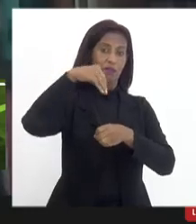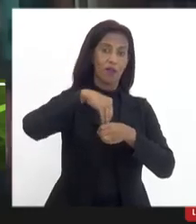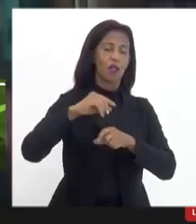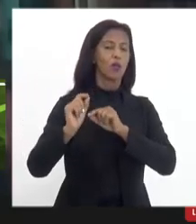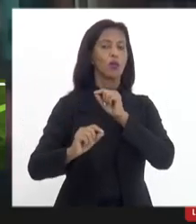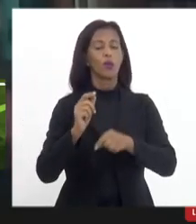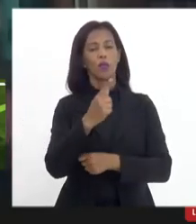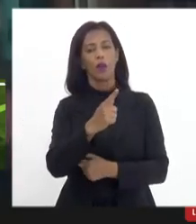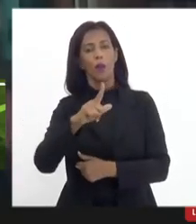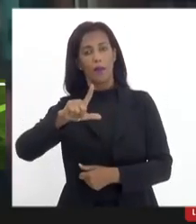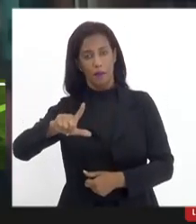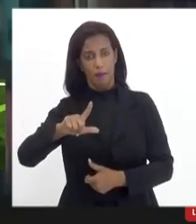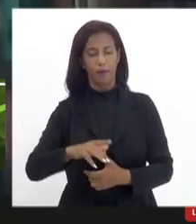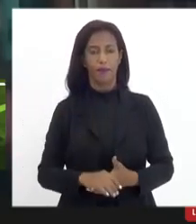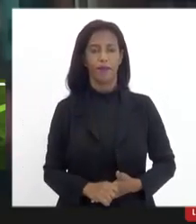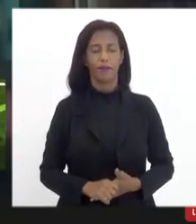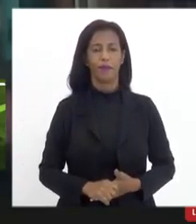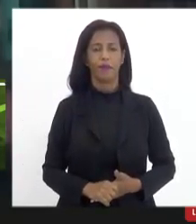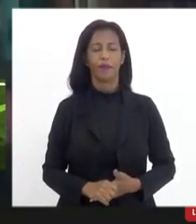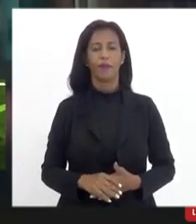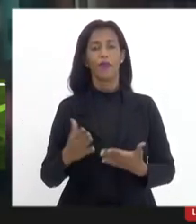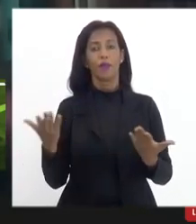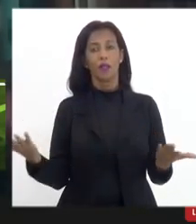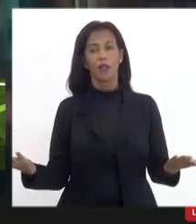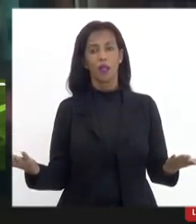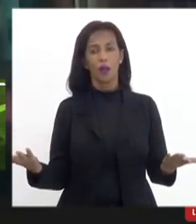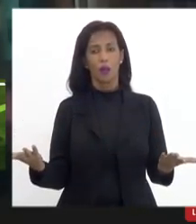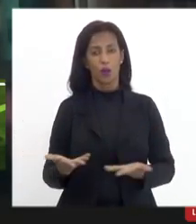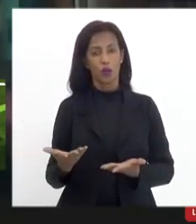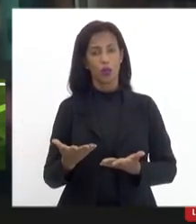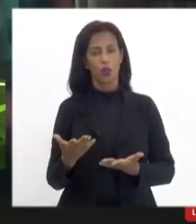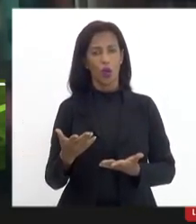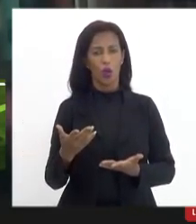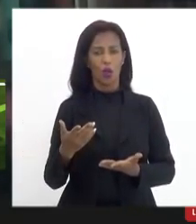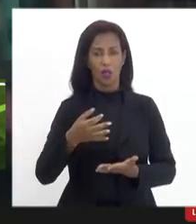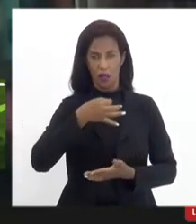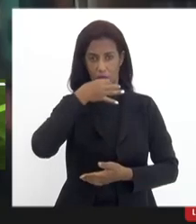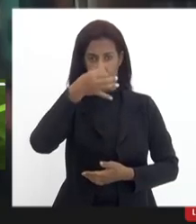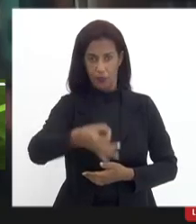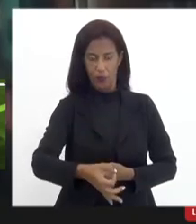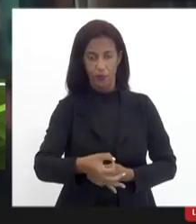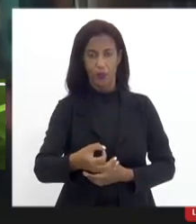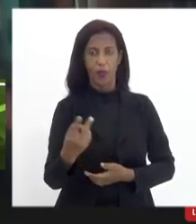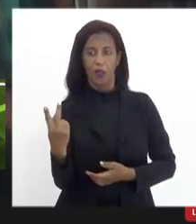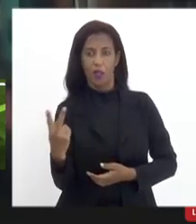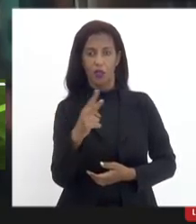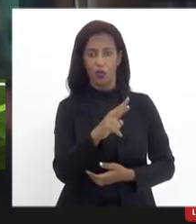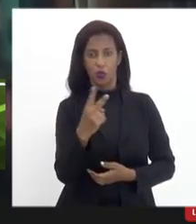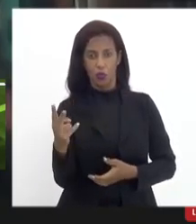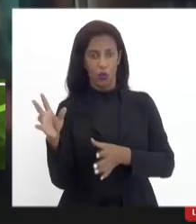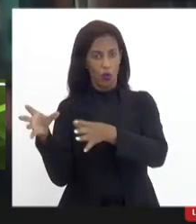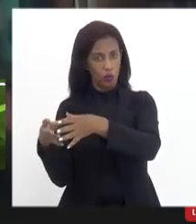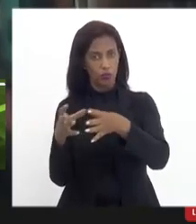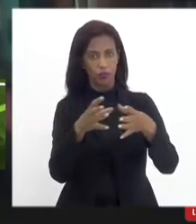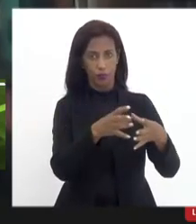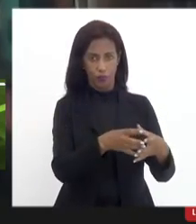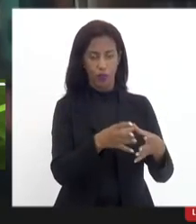o projeto de lei. Então, eu gostaria de fazer esse tipo de comentário, já que as duas intervenções